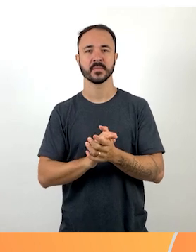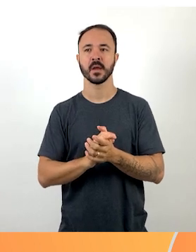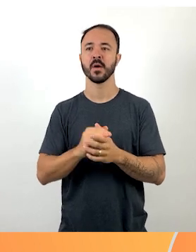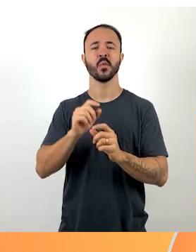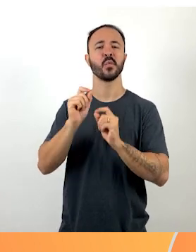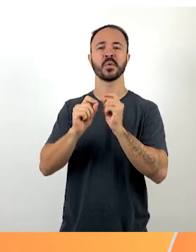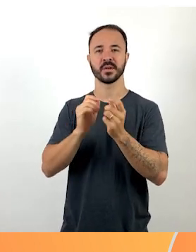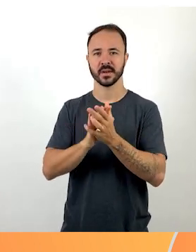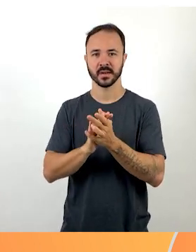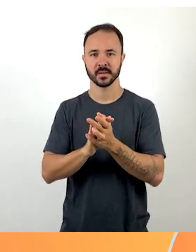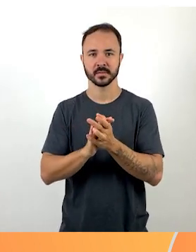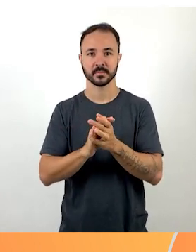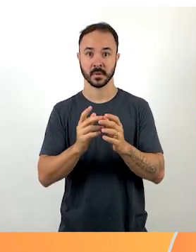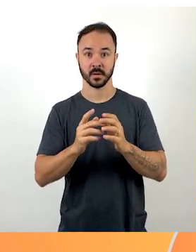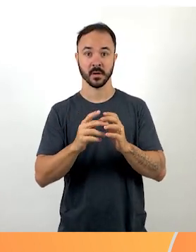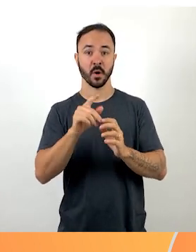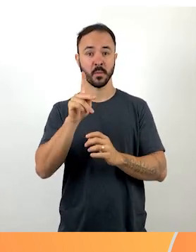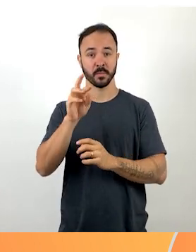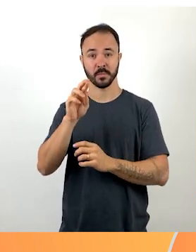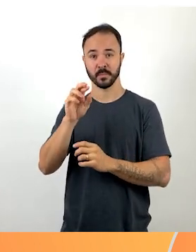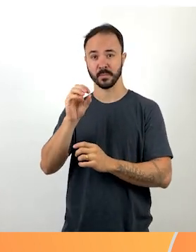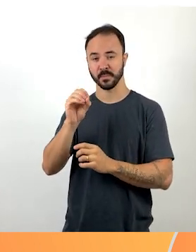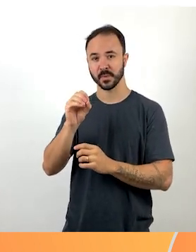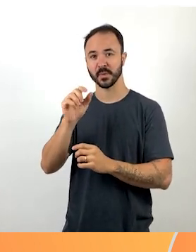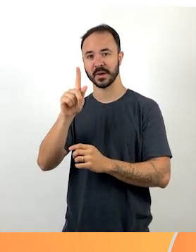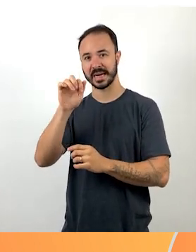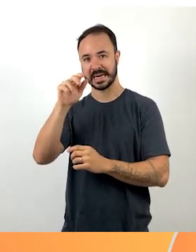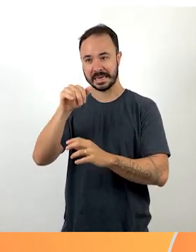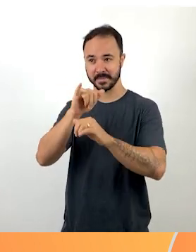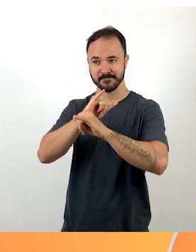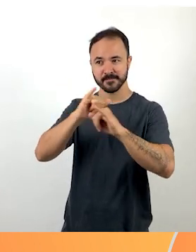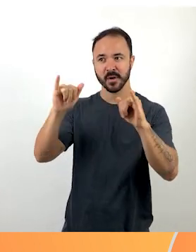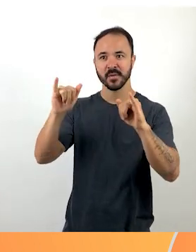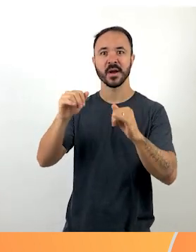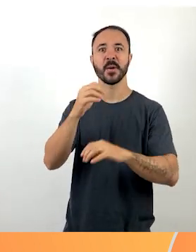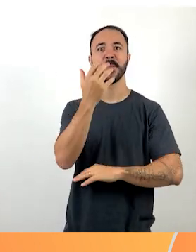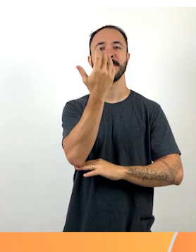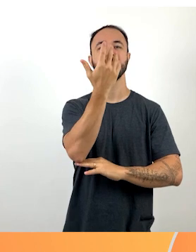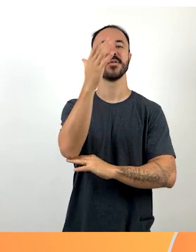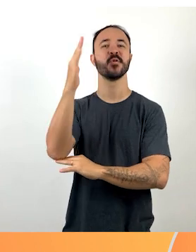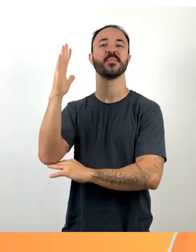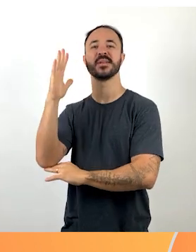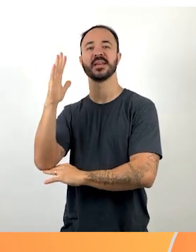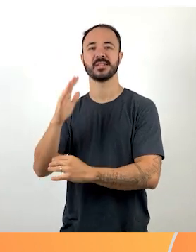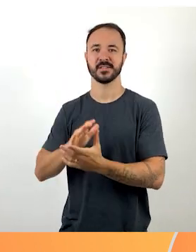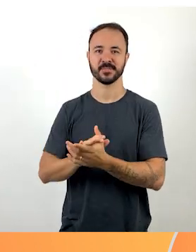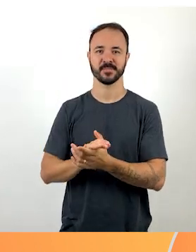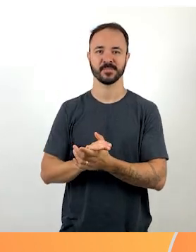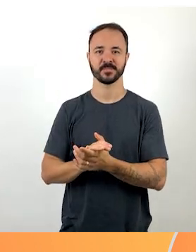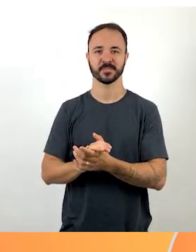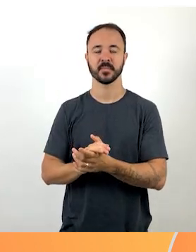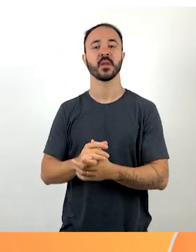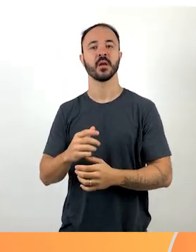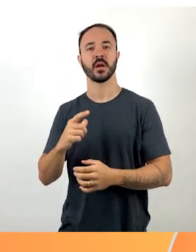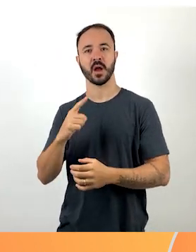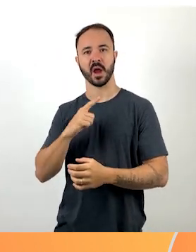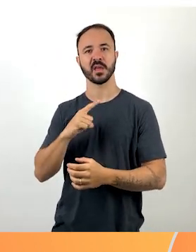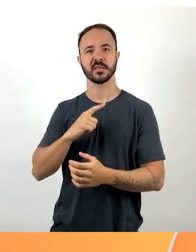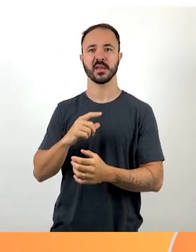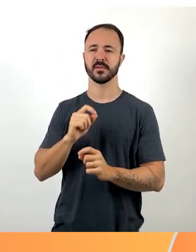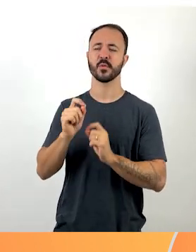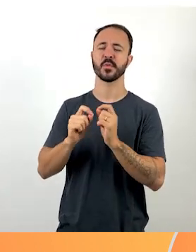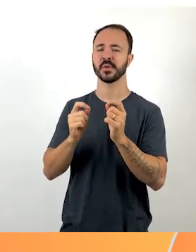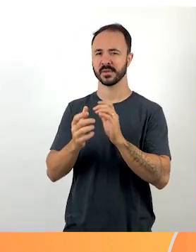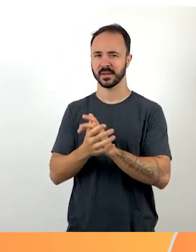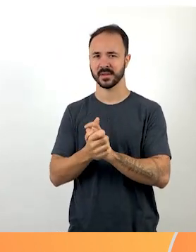Ambiente. Esse programa tem vários eixos que trabalham a sustentabilidade. Um deles é o eixo 5, Ambiente,